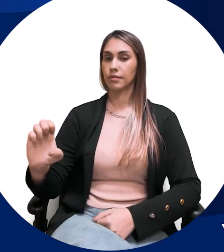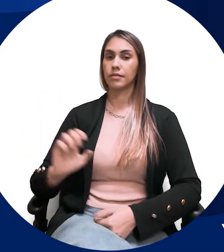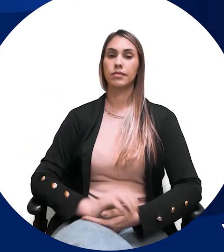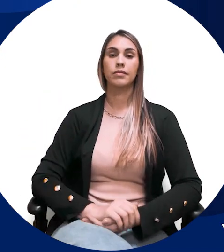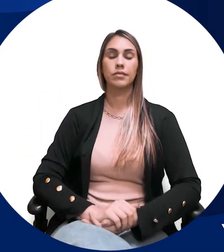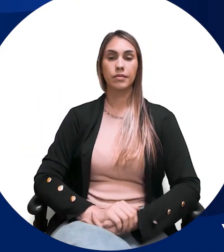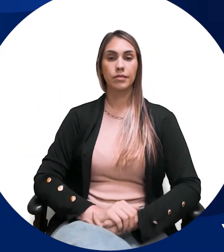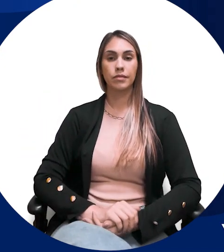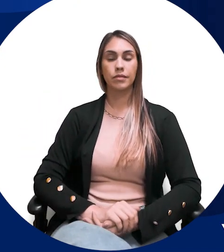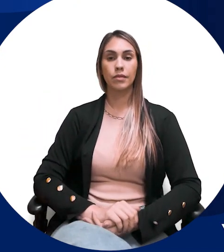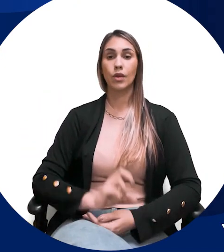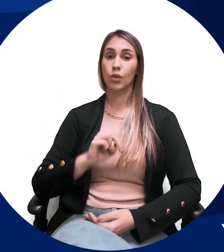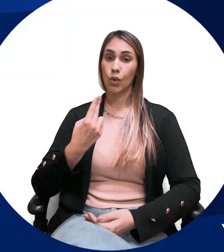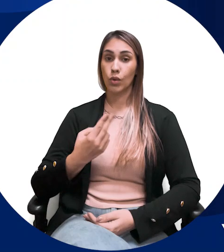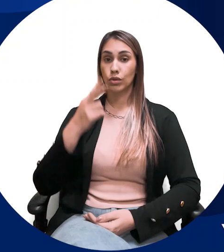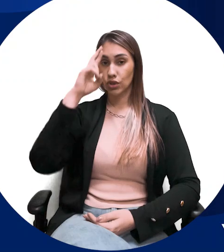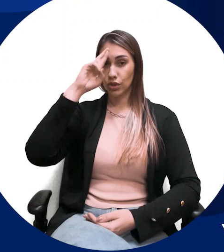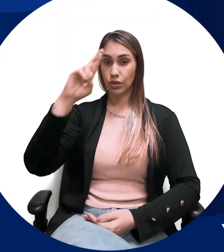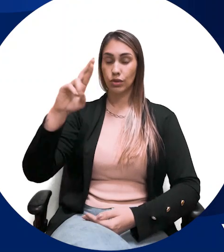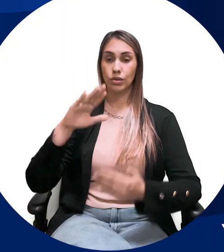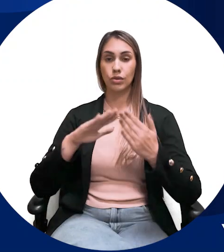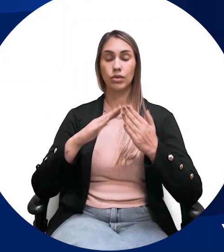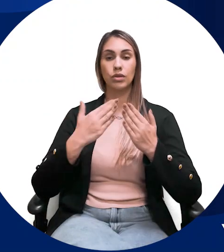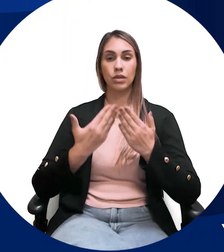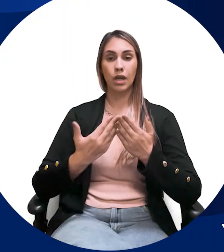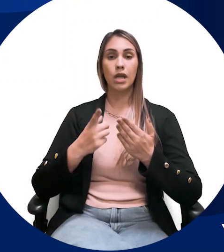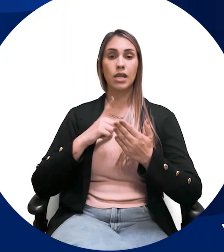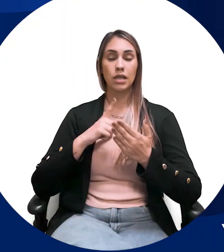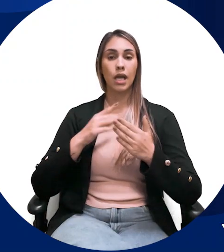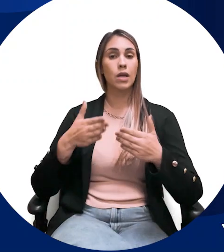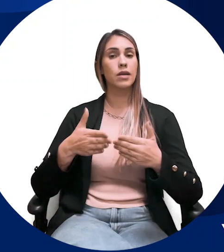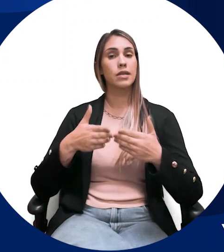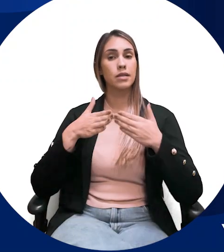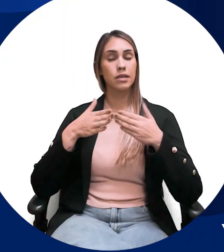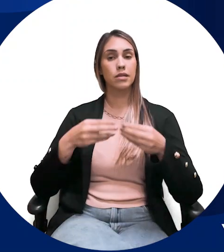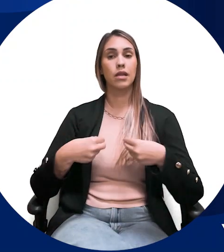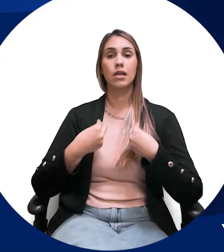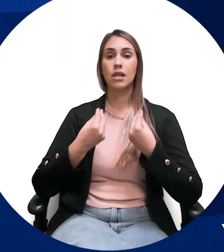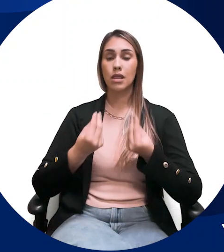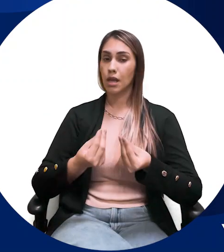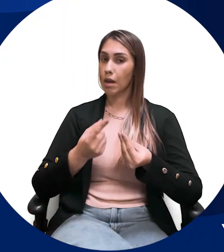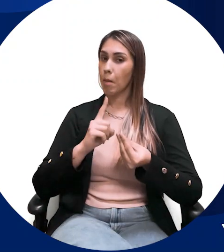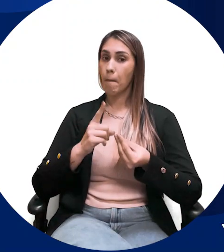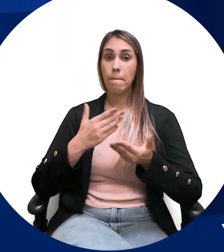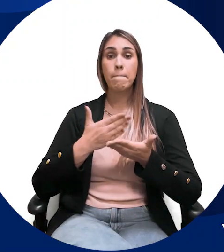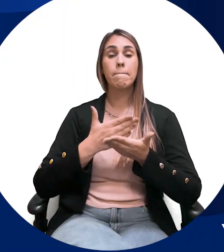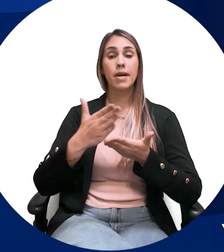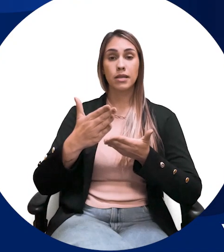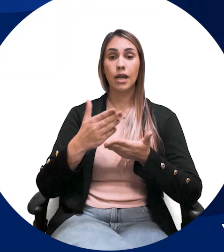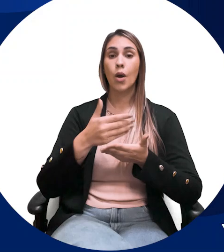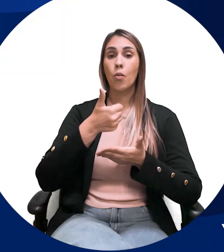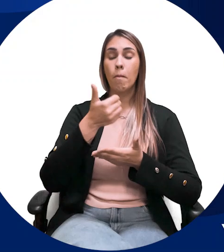Deliberativo da Comunidade Escolar ou diretor escolar, que conste que a licença a ser concedida não